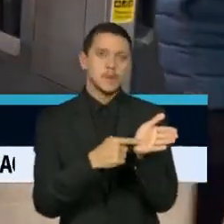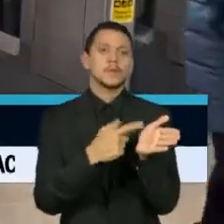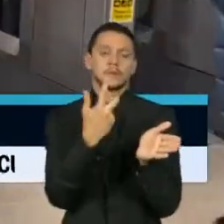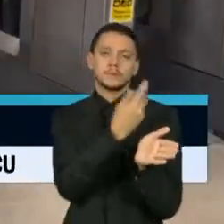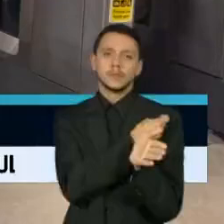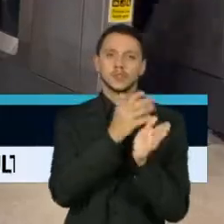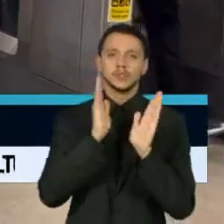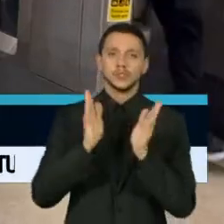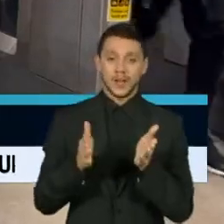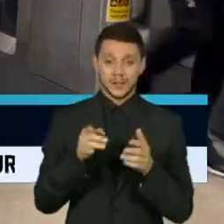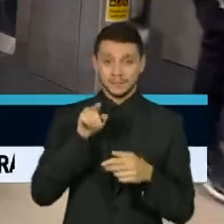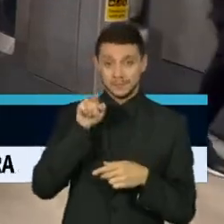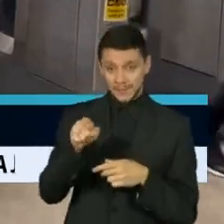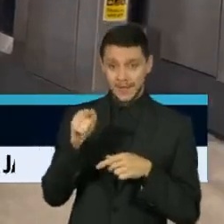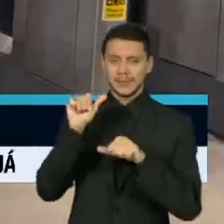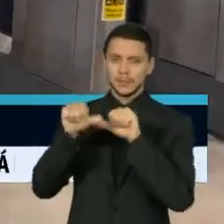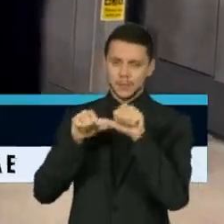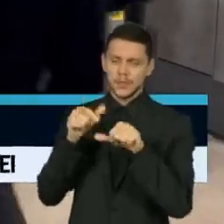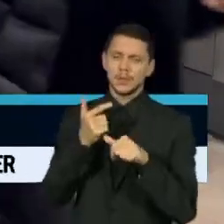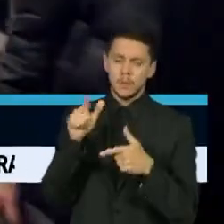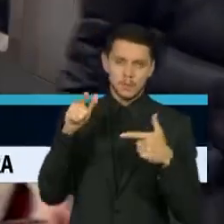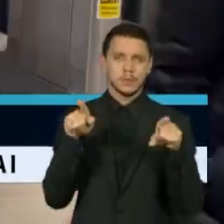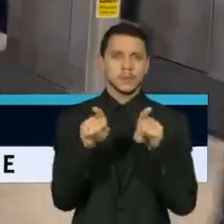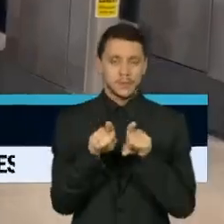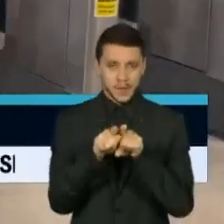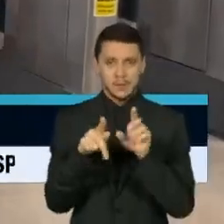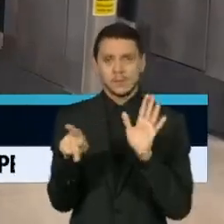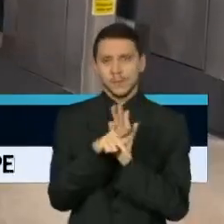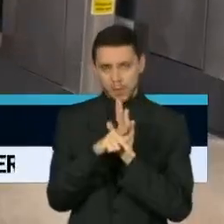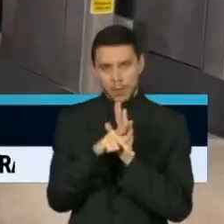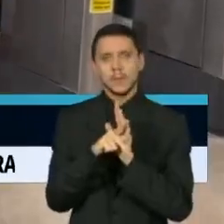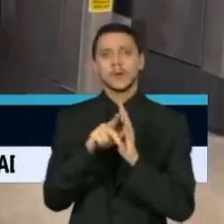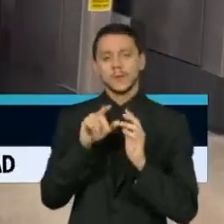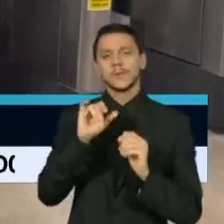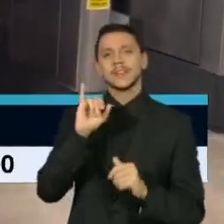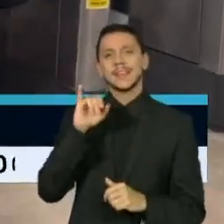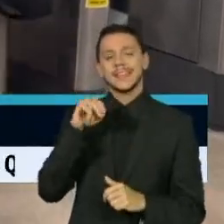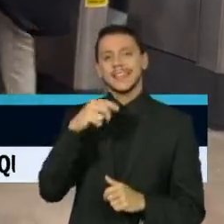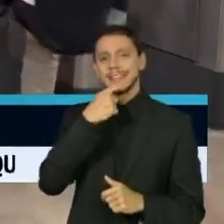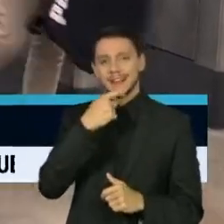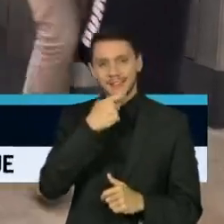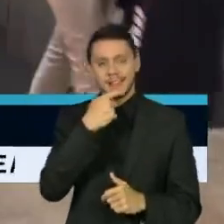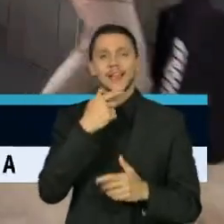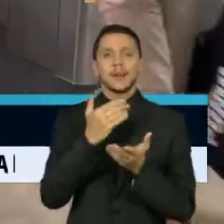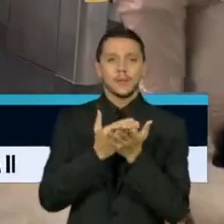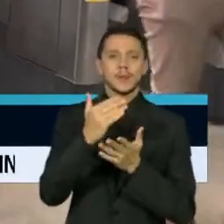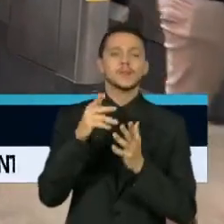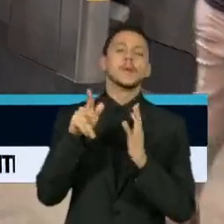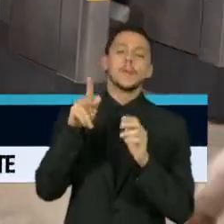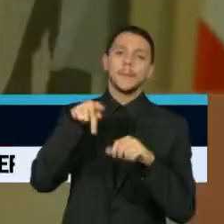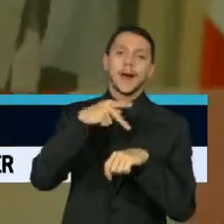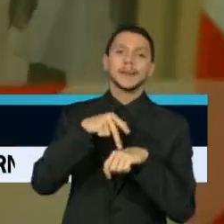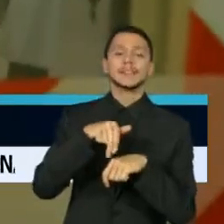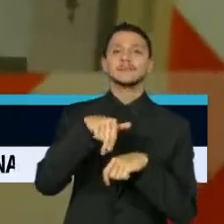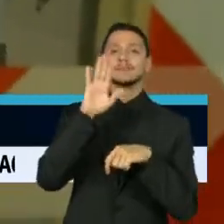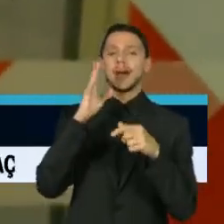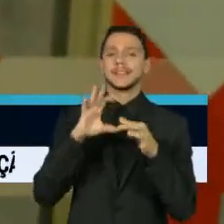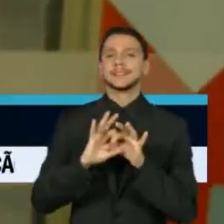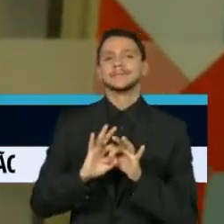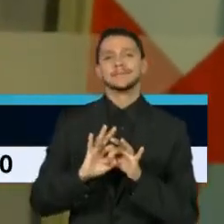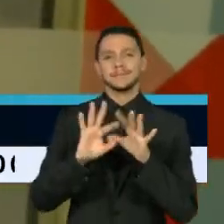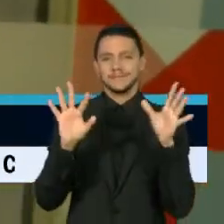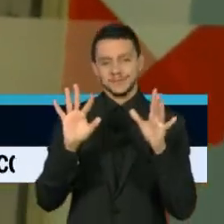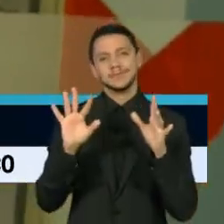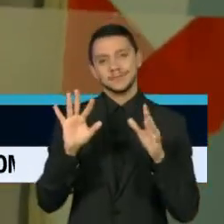outras mudanças, a Inglaterra passa a ser o país mais aberto da Europa, segundo o secretário de Saúde do Reino Unido. Para o